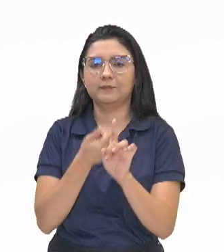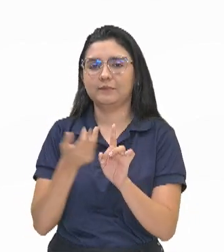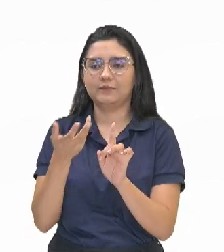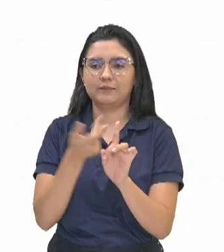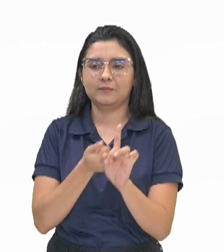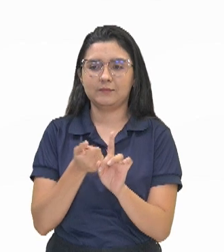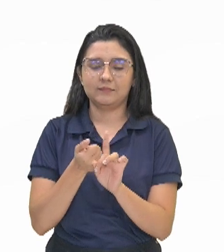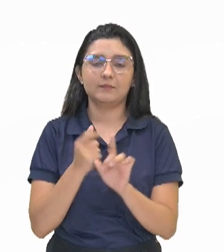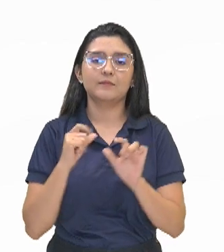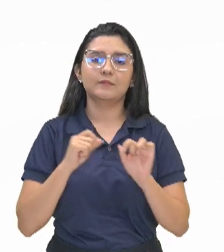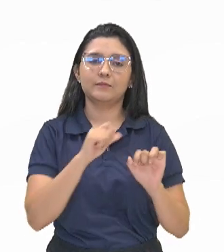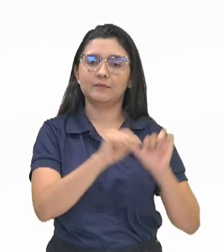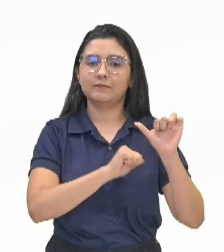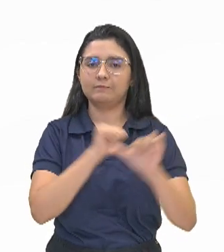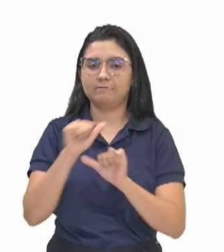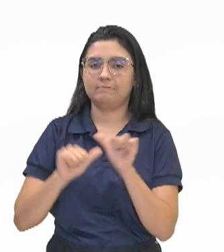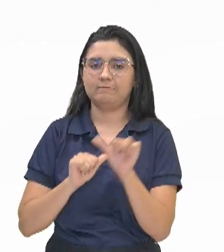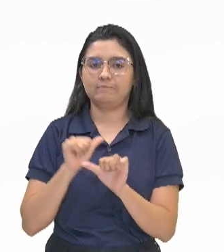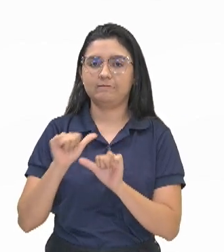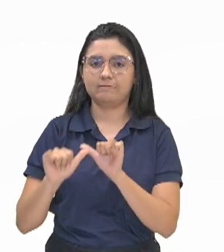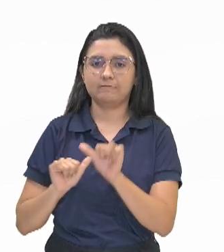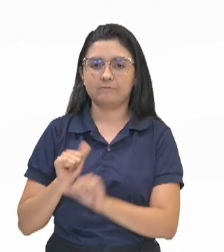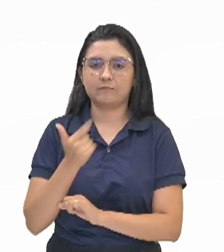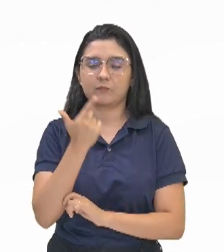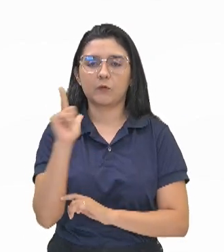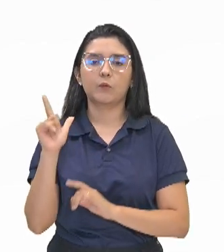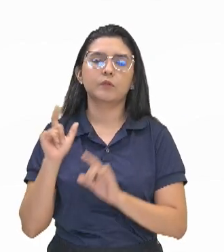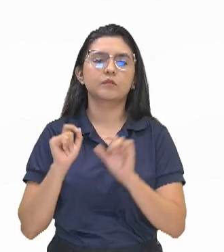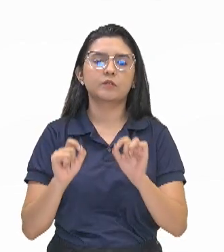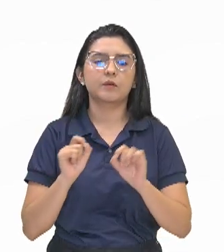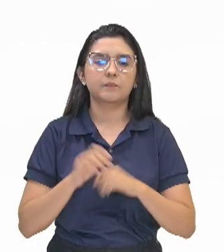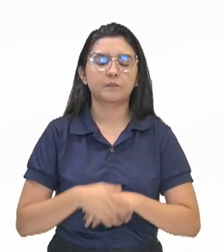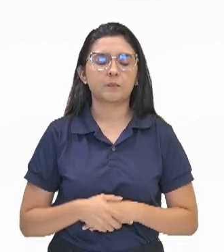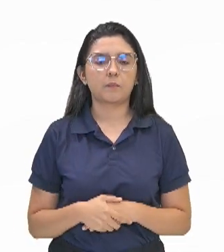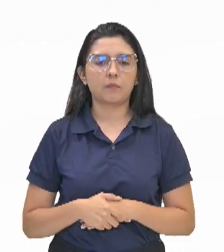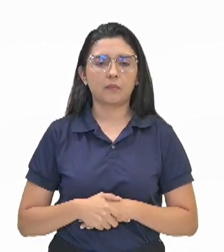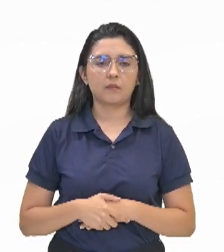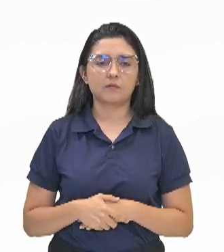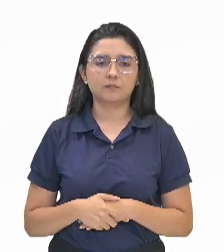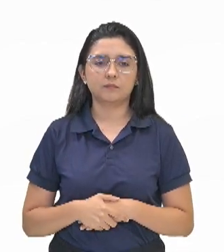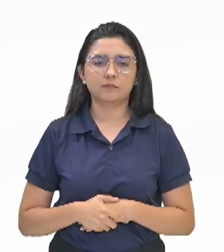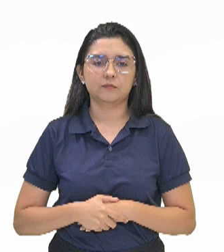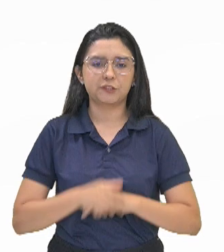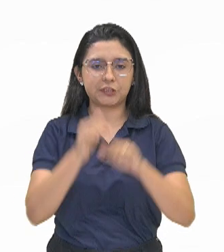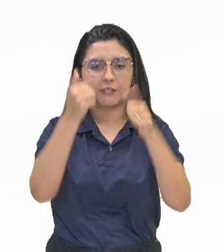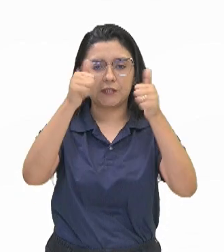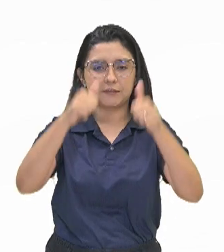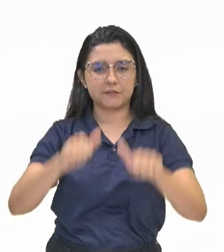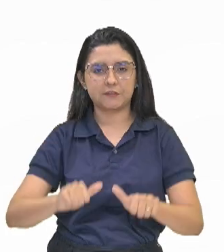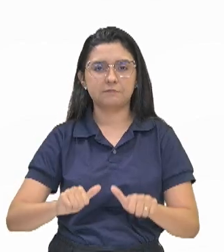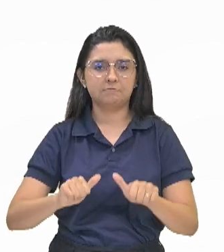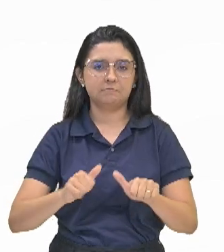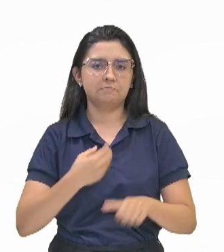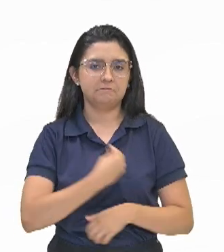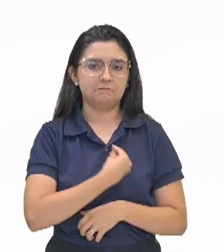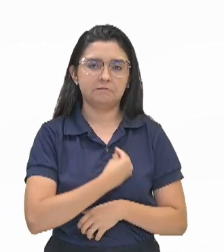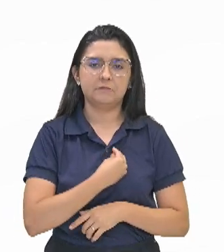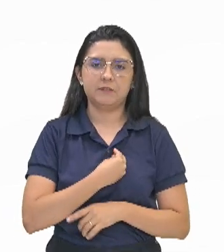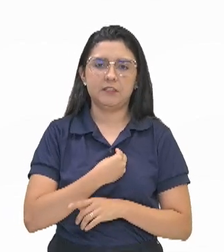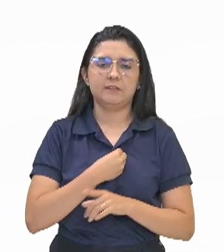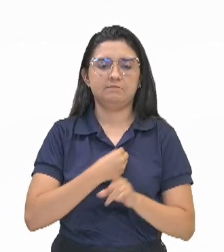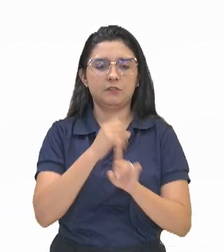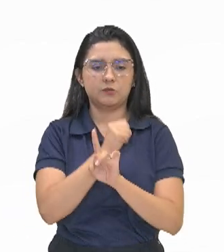vai se transformando em outras formas, né, de analisar a realidade e a